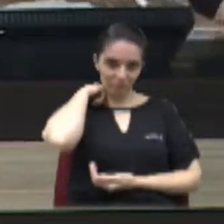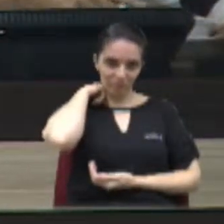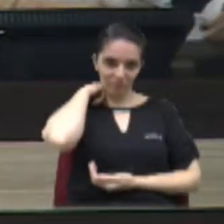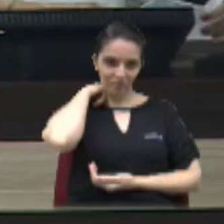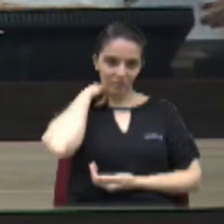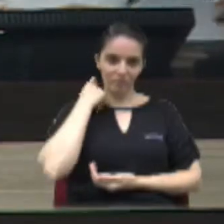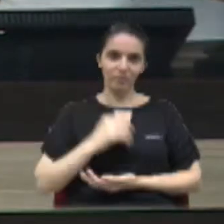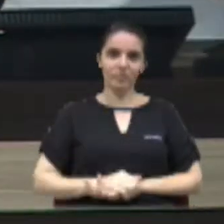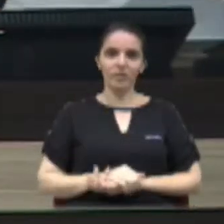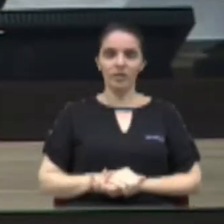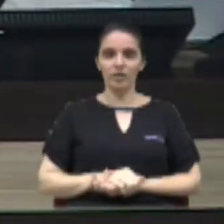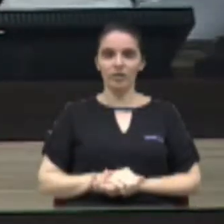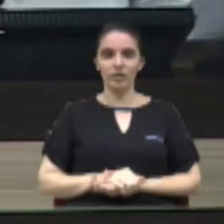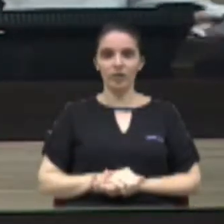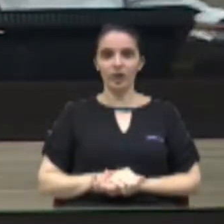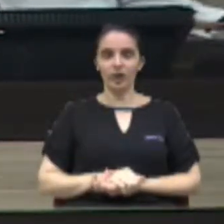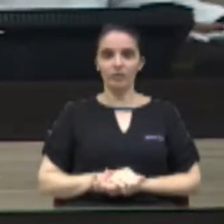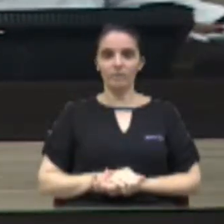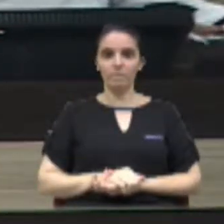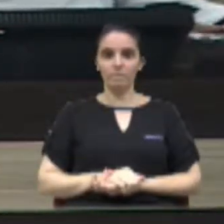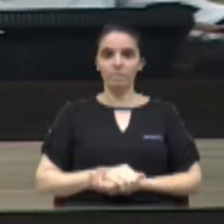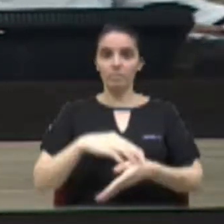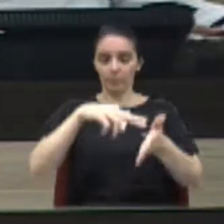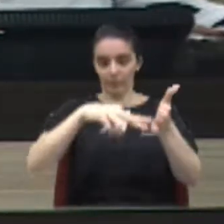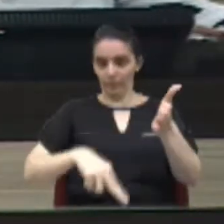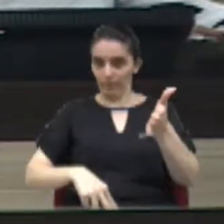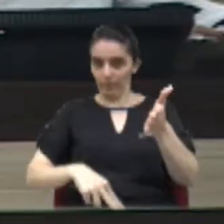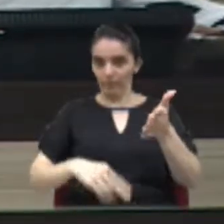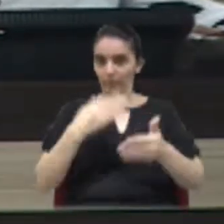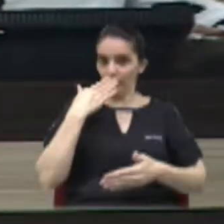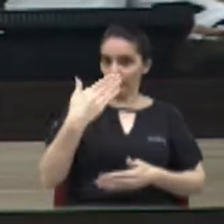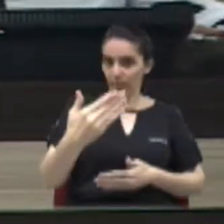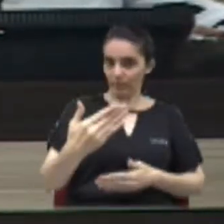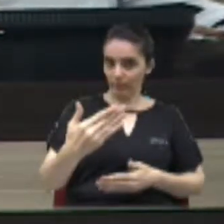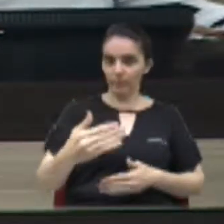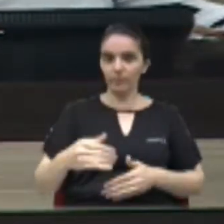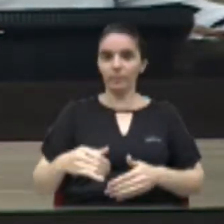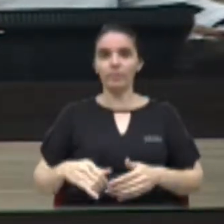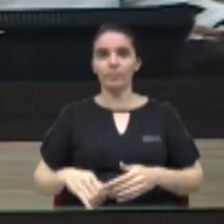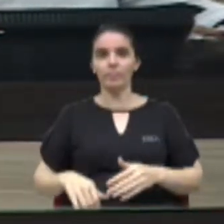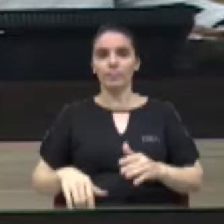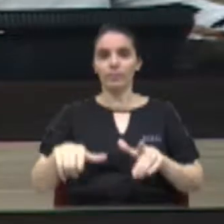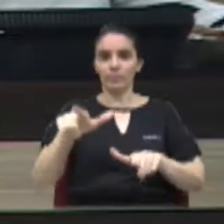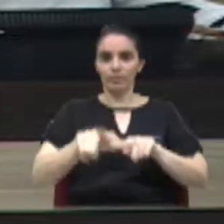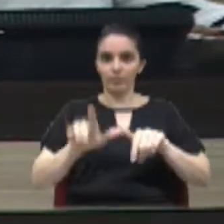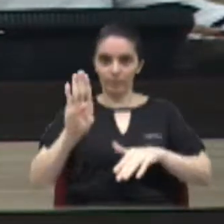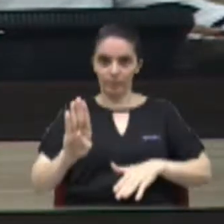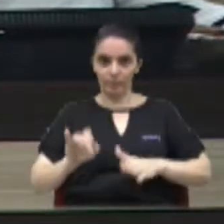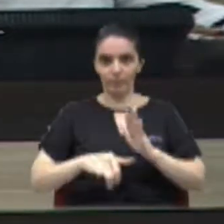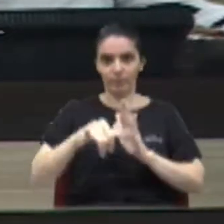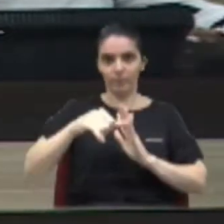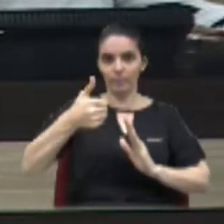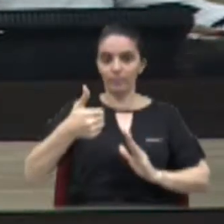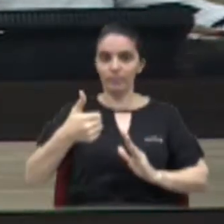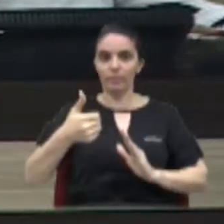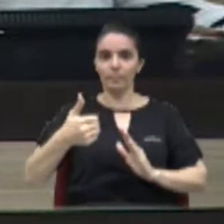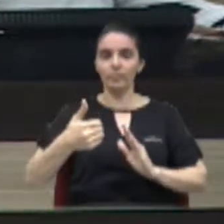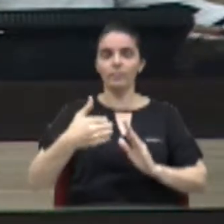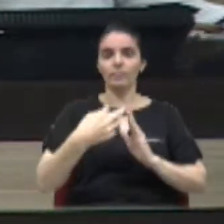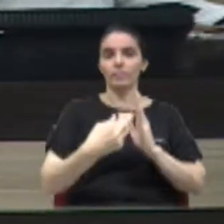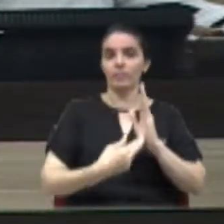A matéria a ser lida, senhor presidente. Pois não? Requerimento. Requeremos com fundamento na letra B do inciso 1 do artigo 192 do